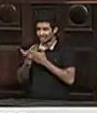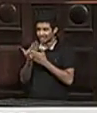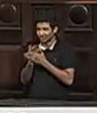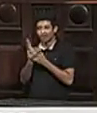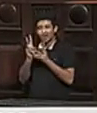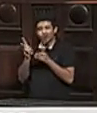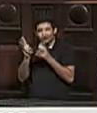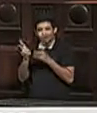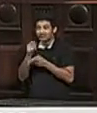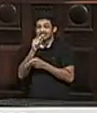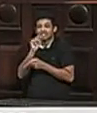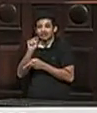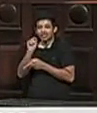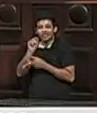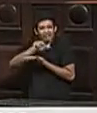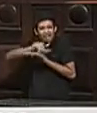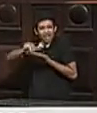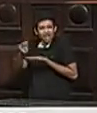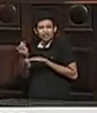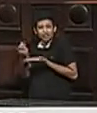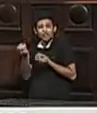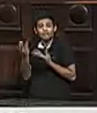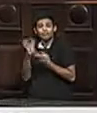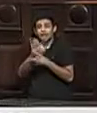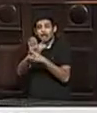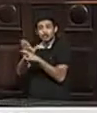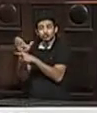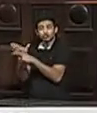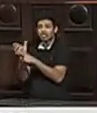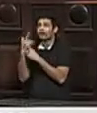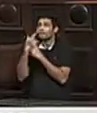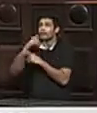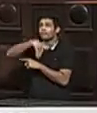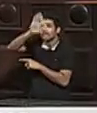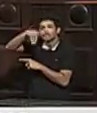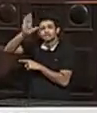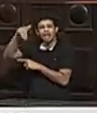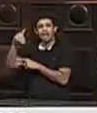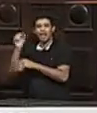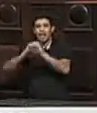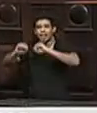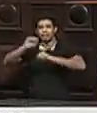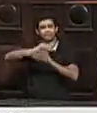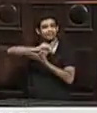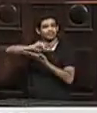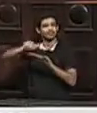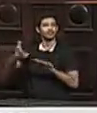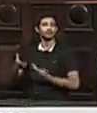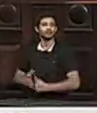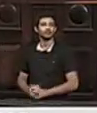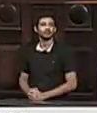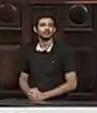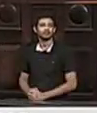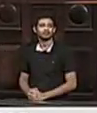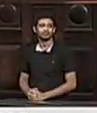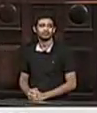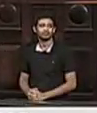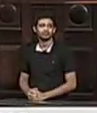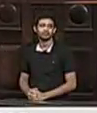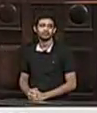modificações necessárias, as grandes manutenções. Aqui continuamos falando